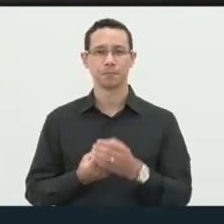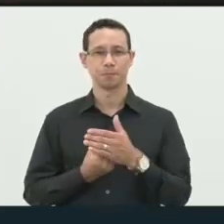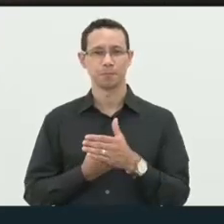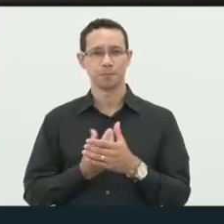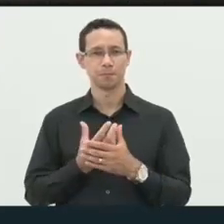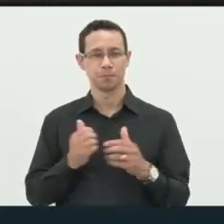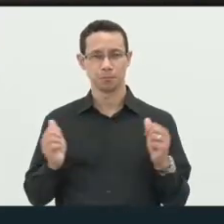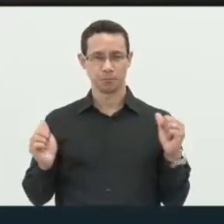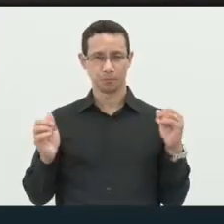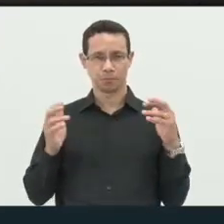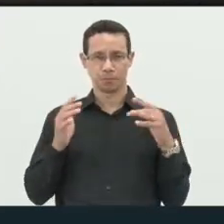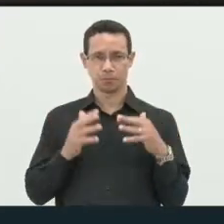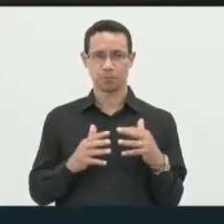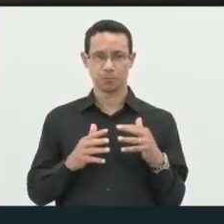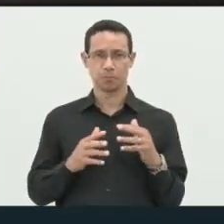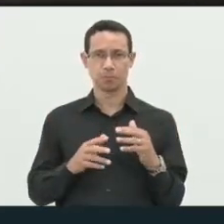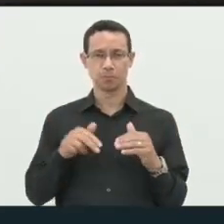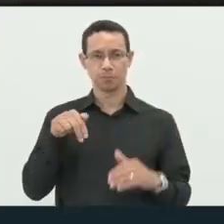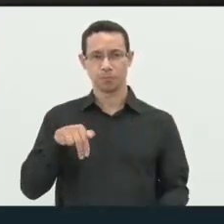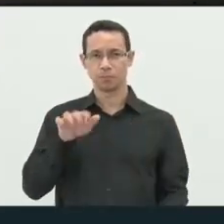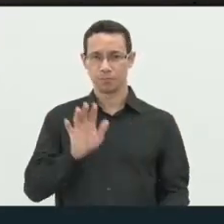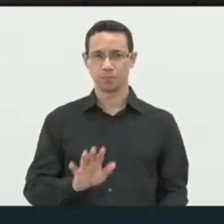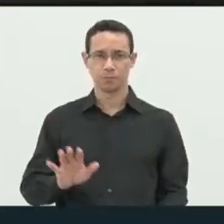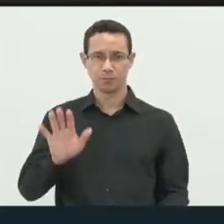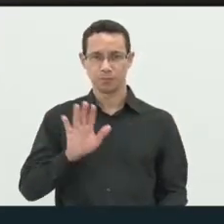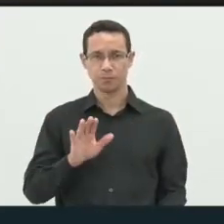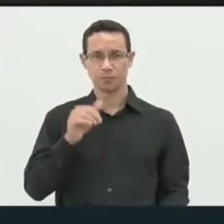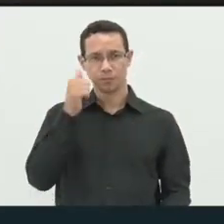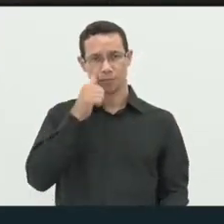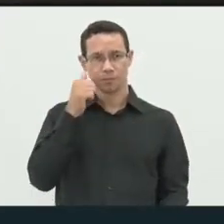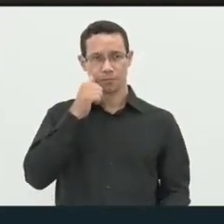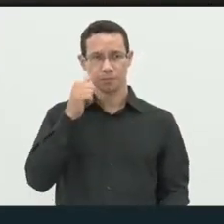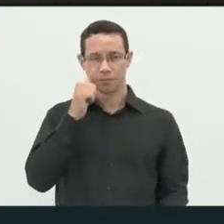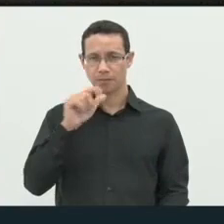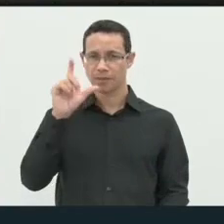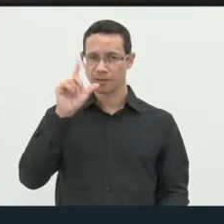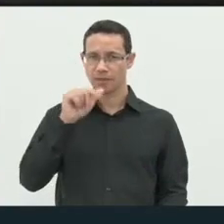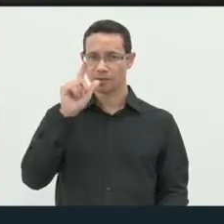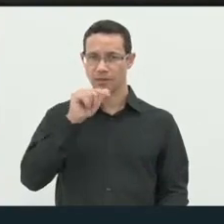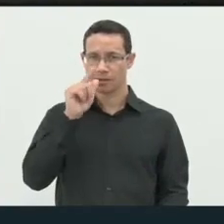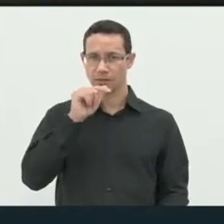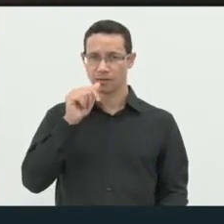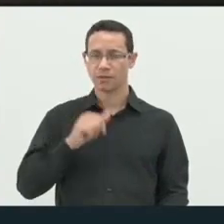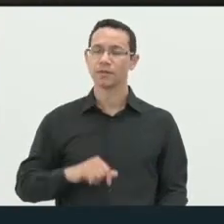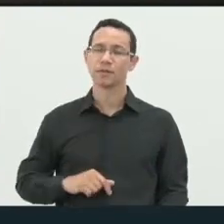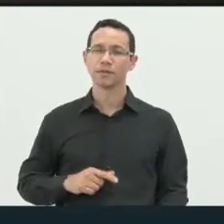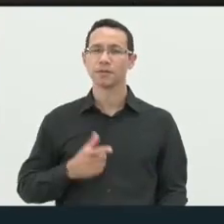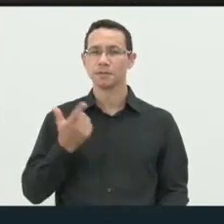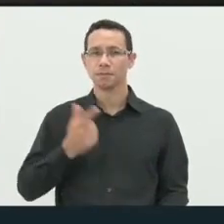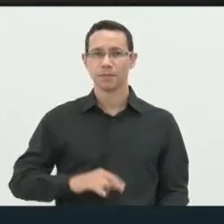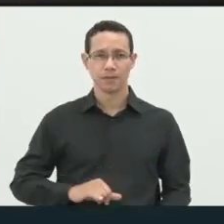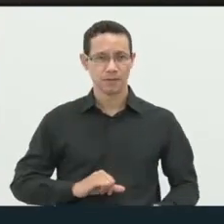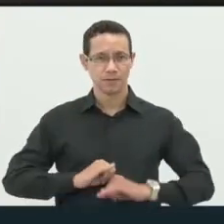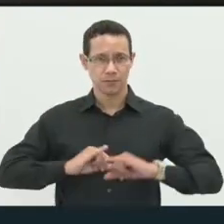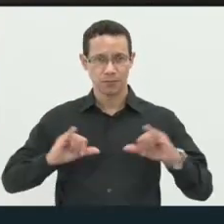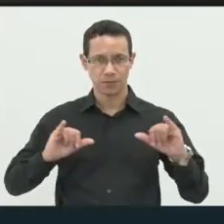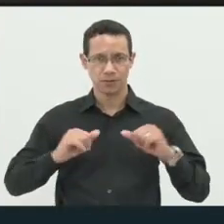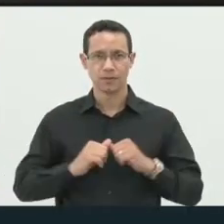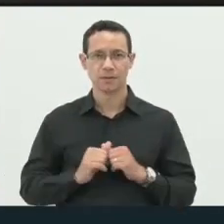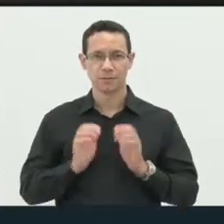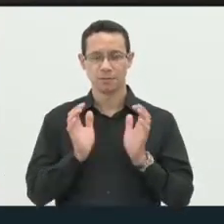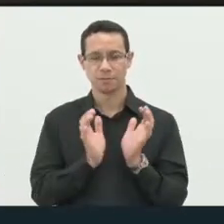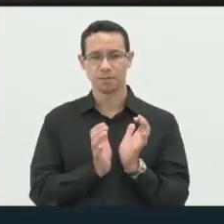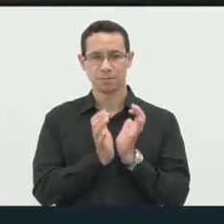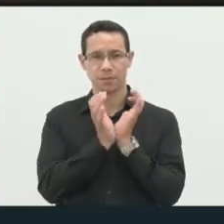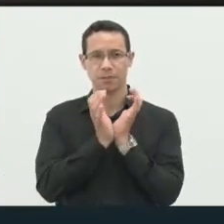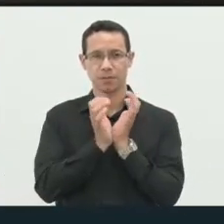encontro nacional das mulheres das águas e lançamento do prêmio das